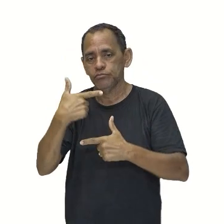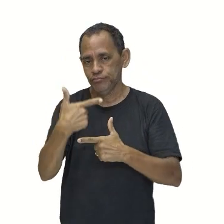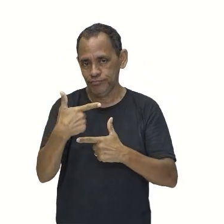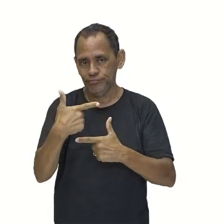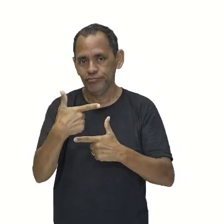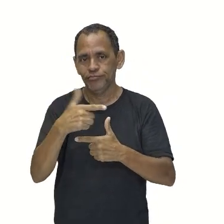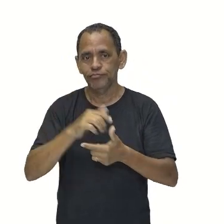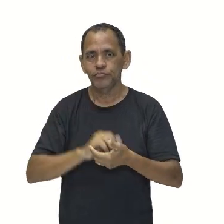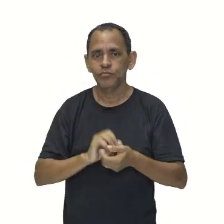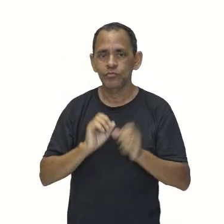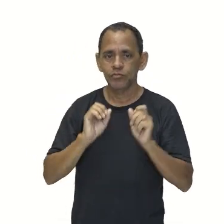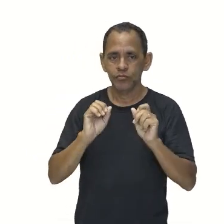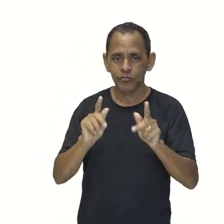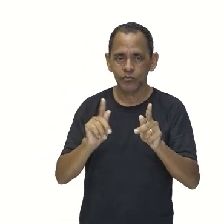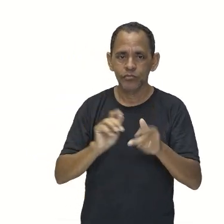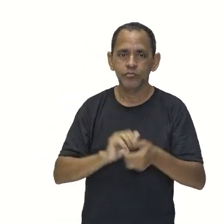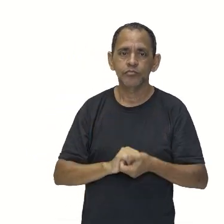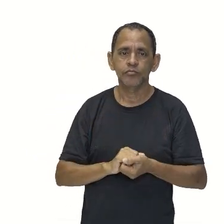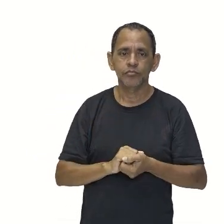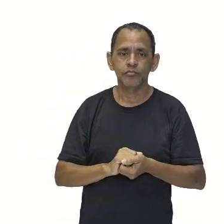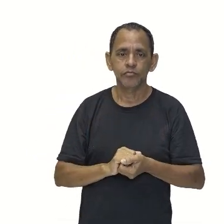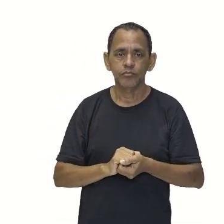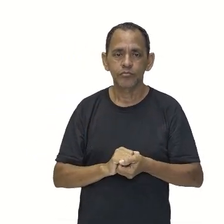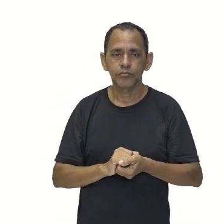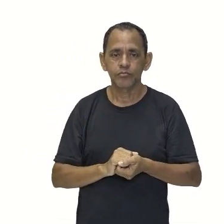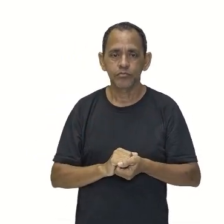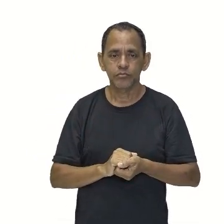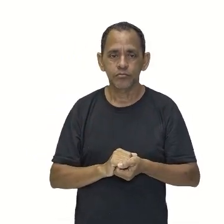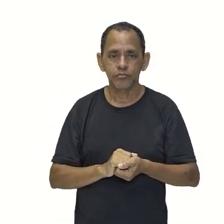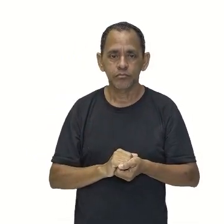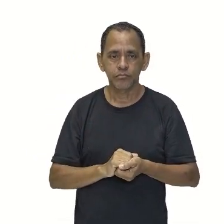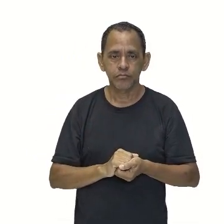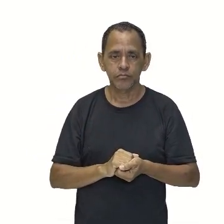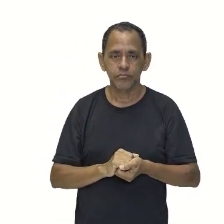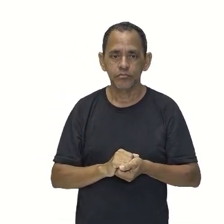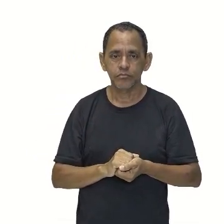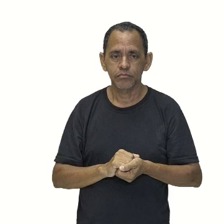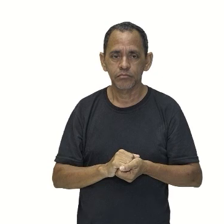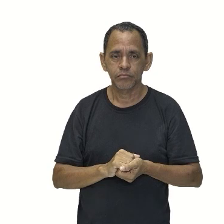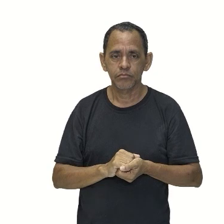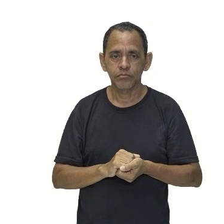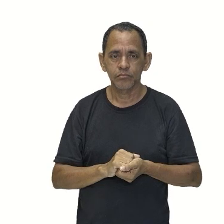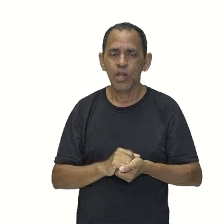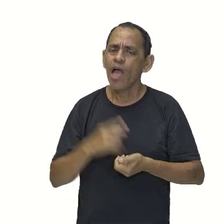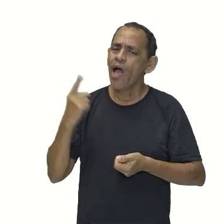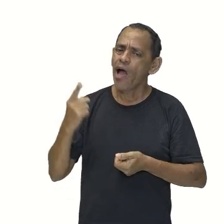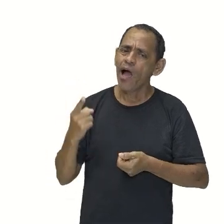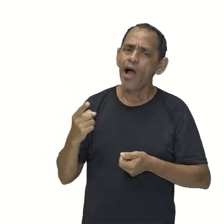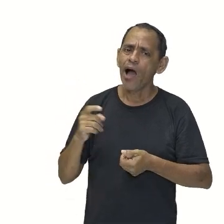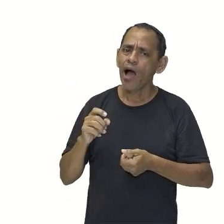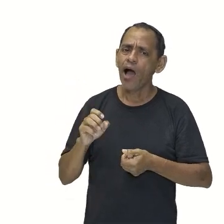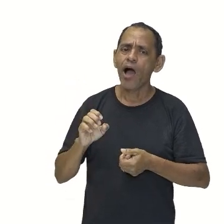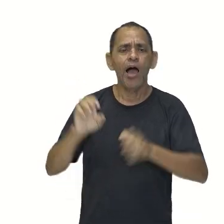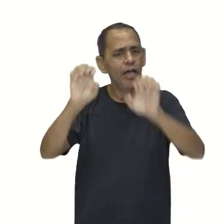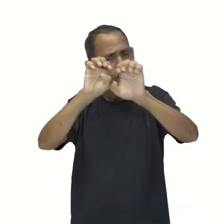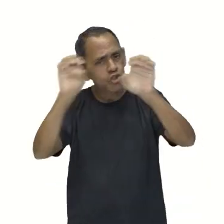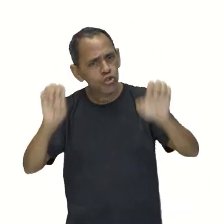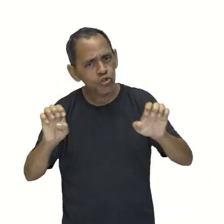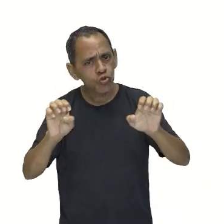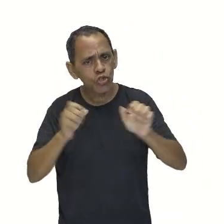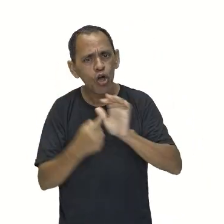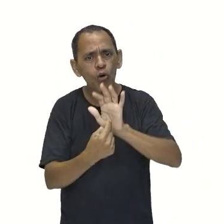eu já construí o quê? A estrutura algébrica que me possibilita,